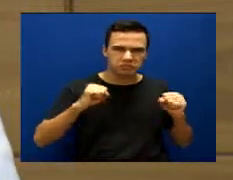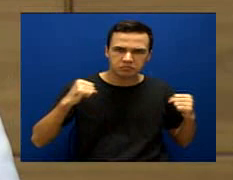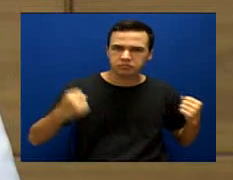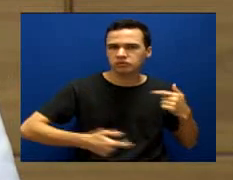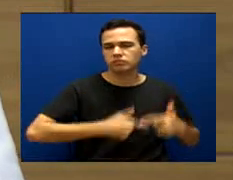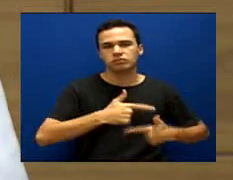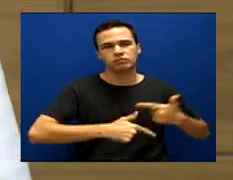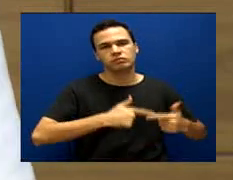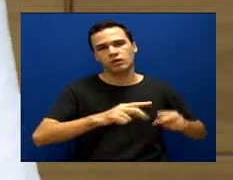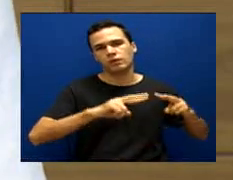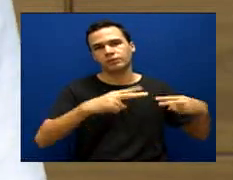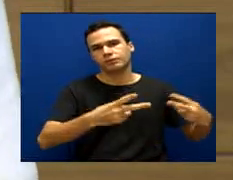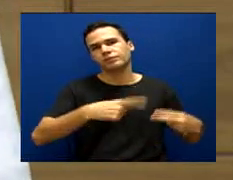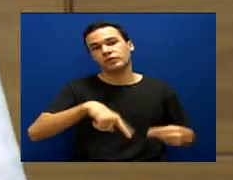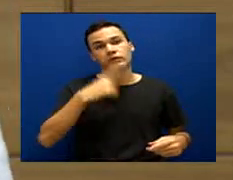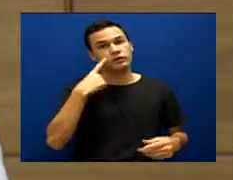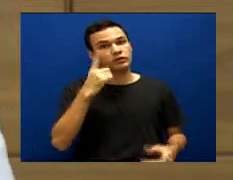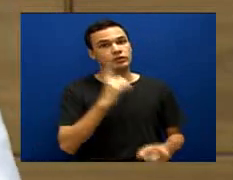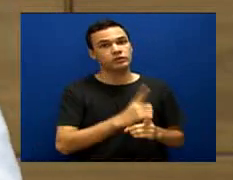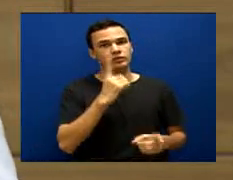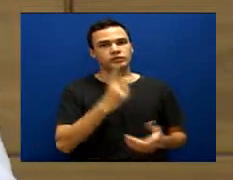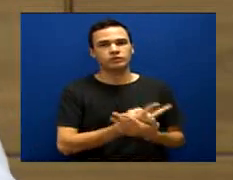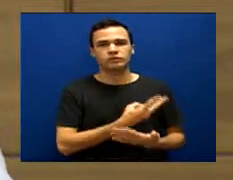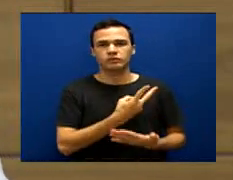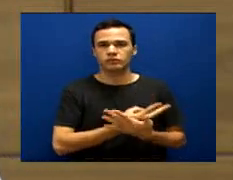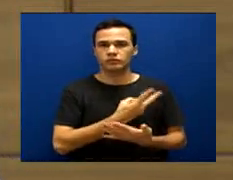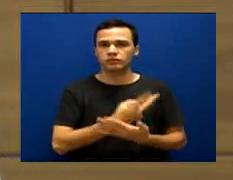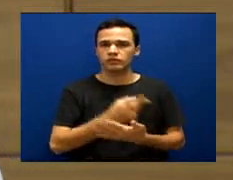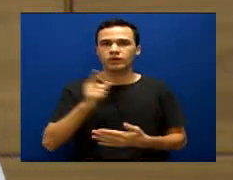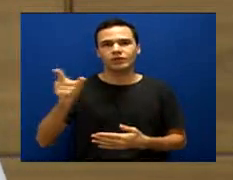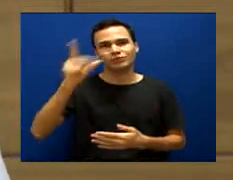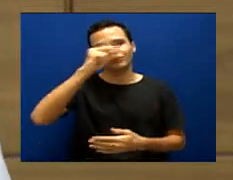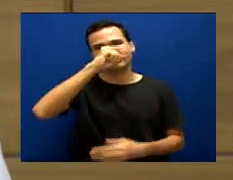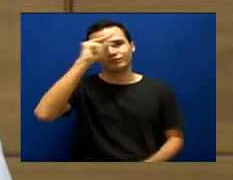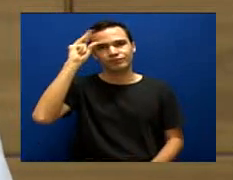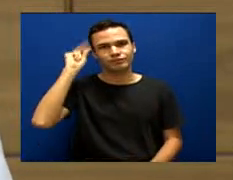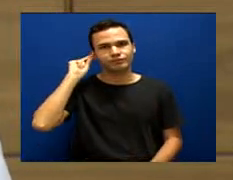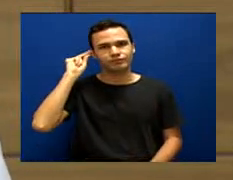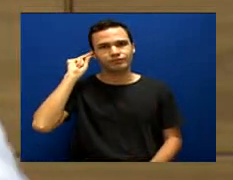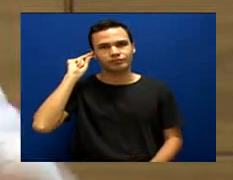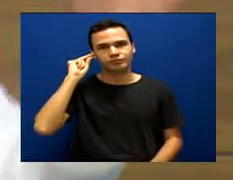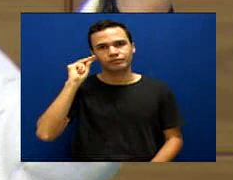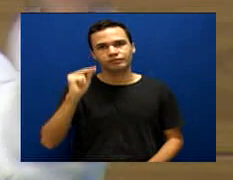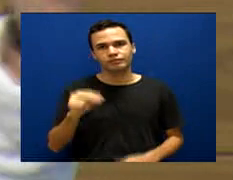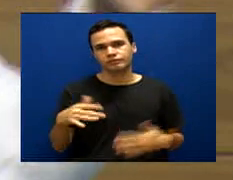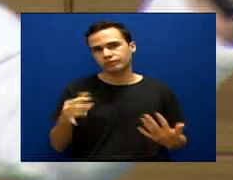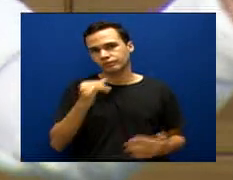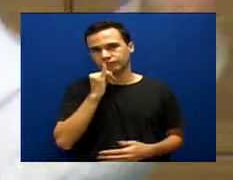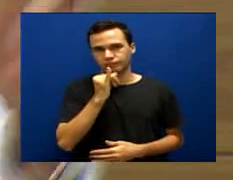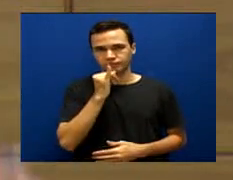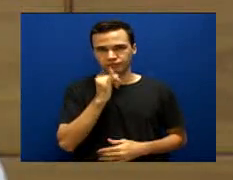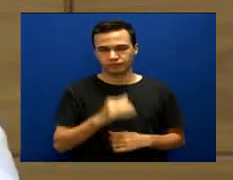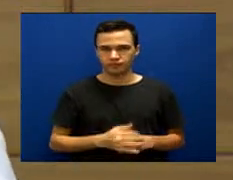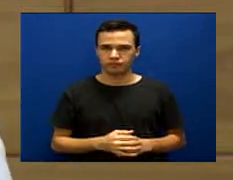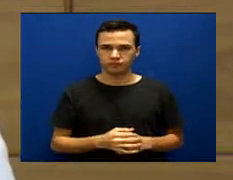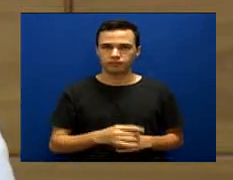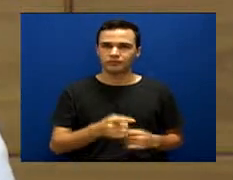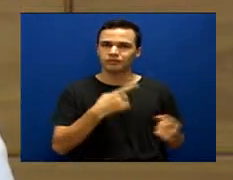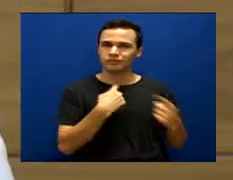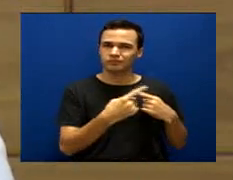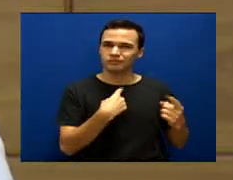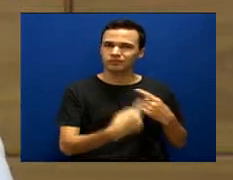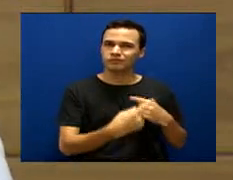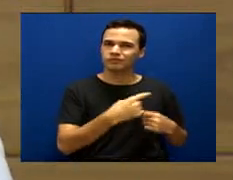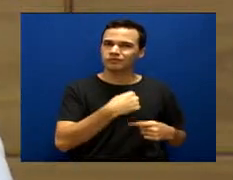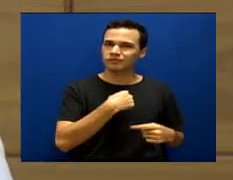gente sabe. Tem uma falha aqui grave das ações que é o Poder Executivo. Então, por exemplo, conversávamos